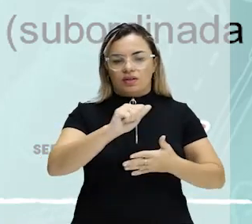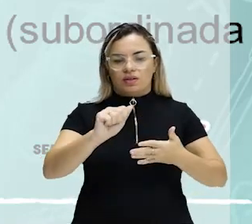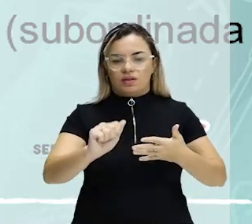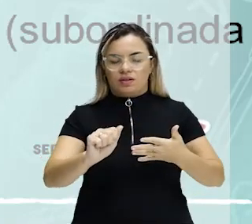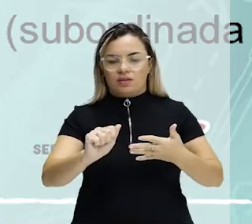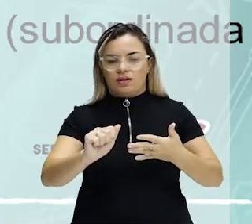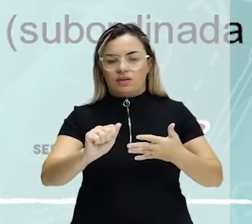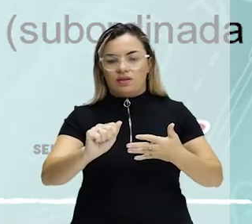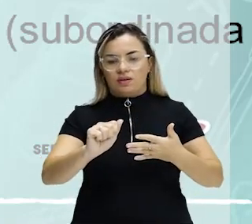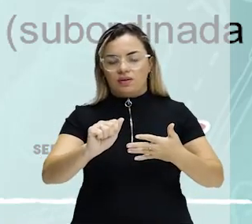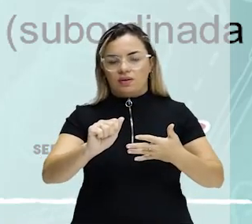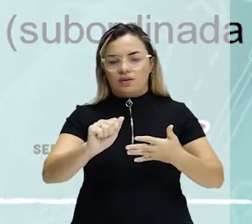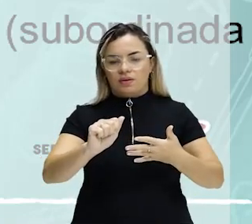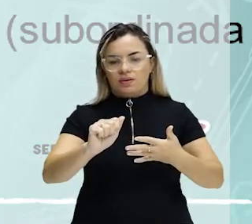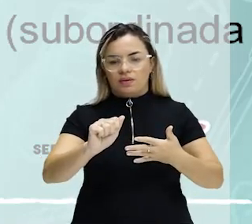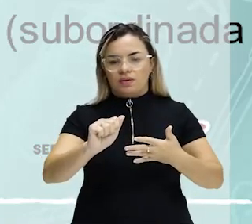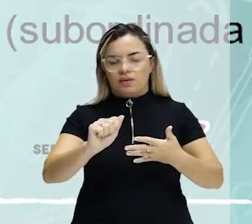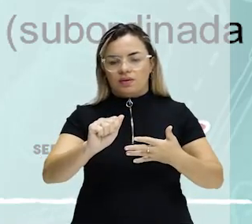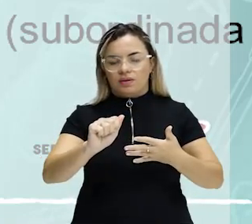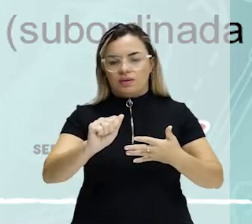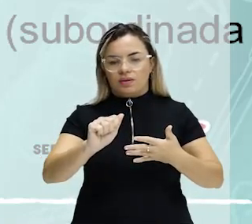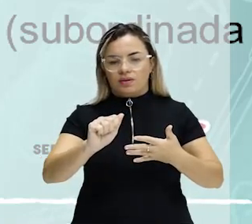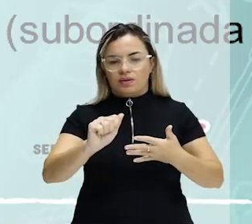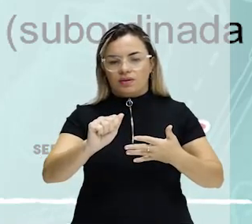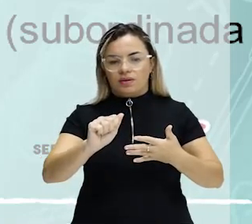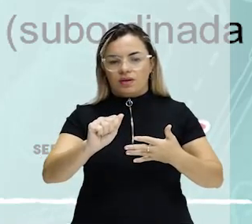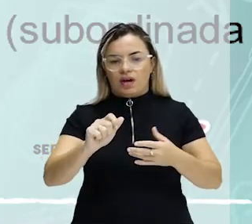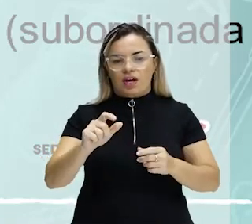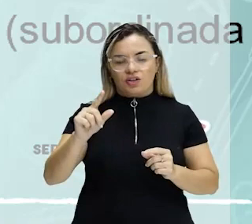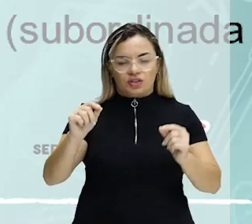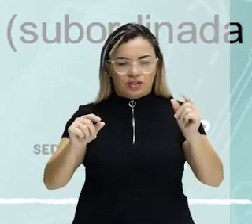eterno azul como uma vela.